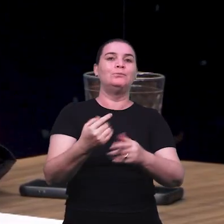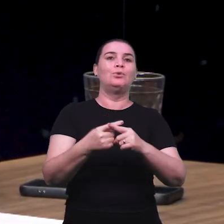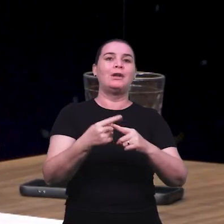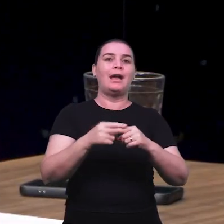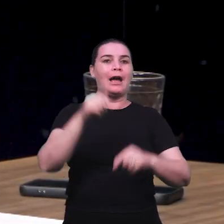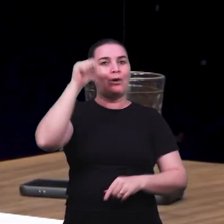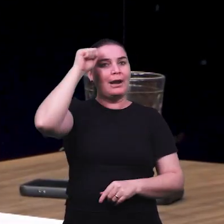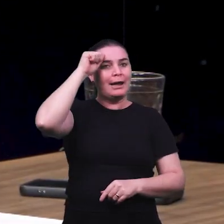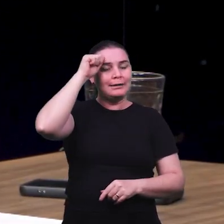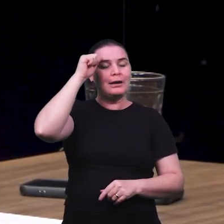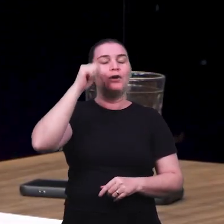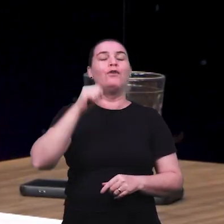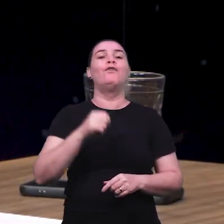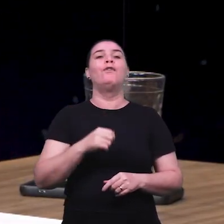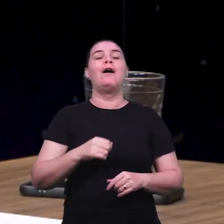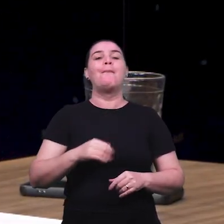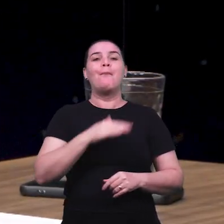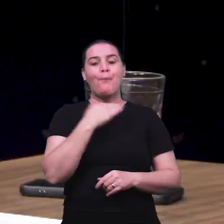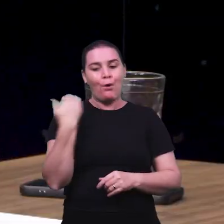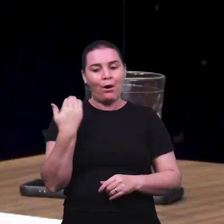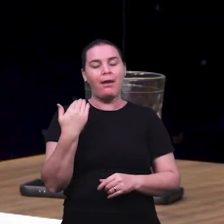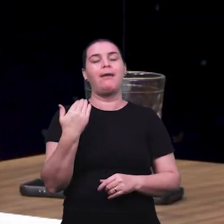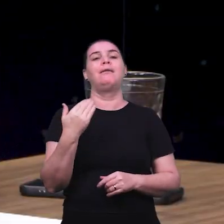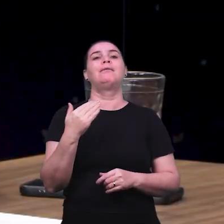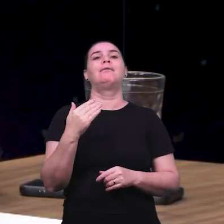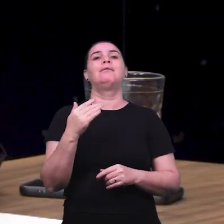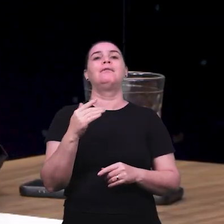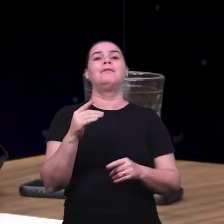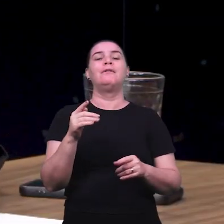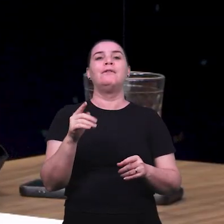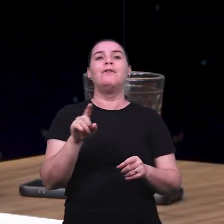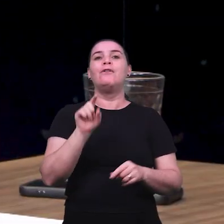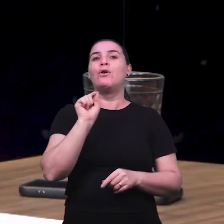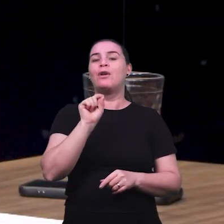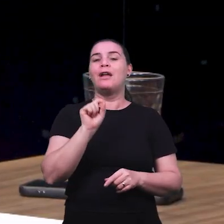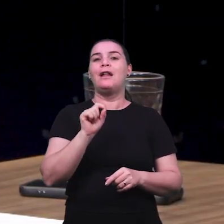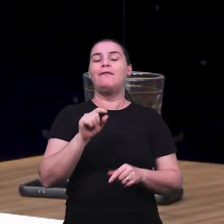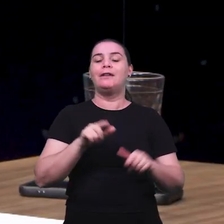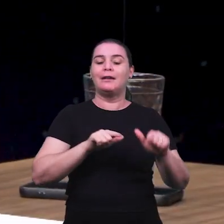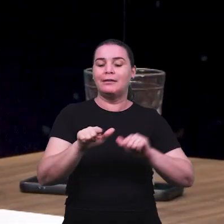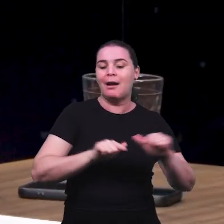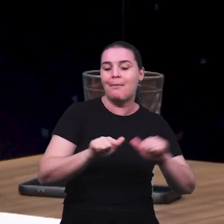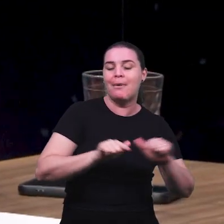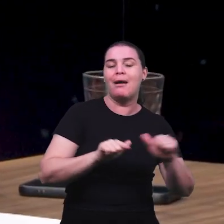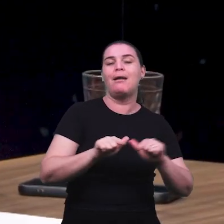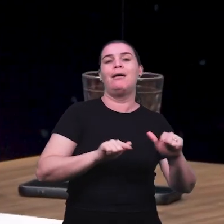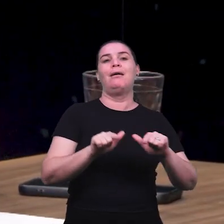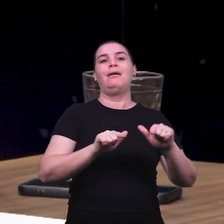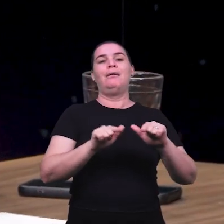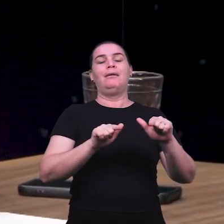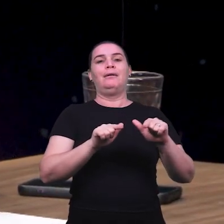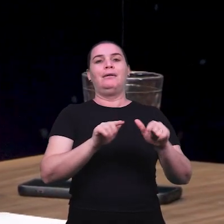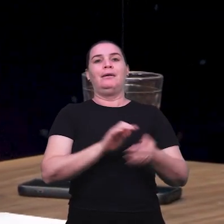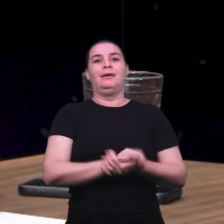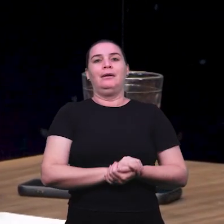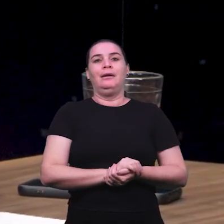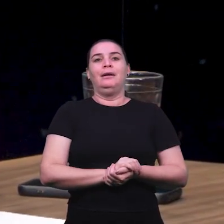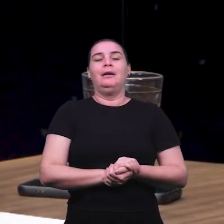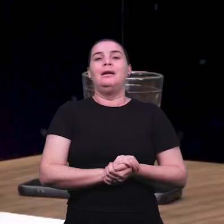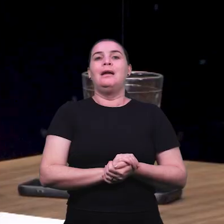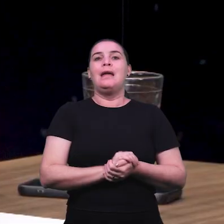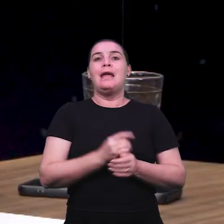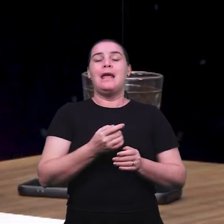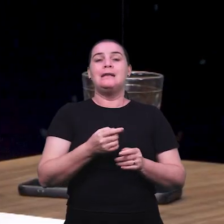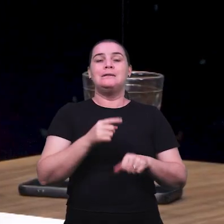morrer, ele vai ter que lavrar a terra, ele vai surgir várias coisas. E você vai ver nesse período pré-diluviano também, você vai